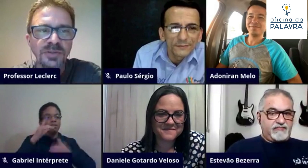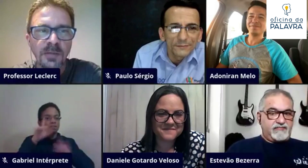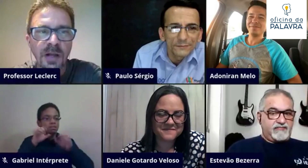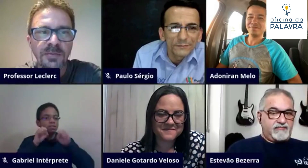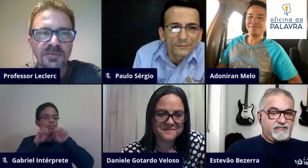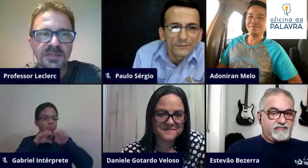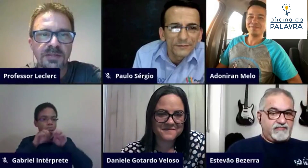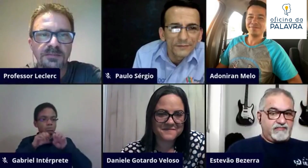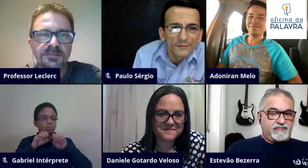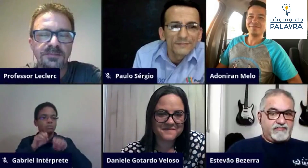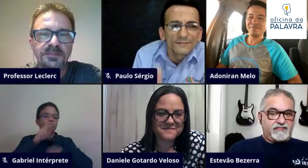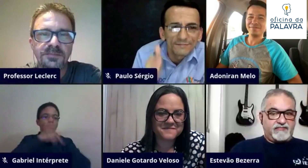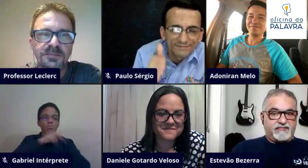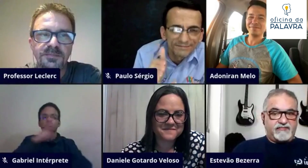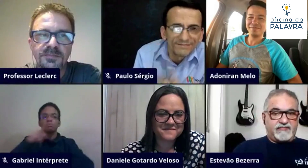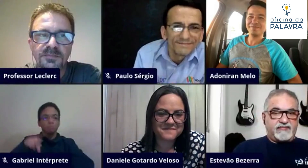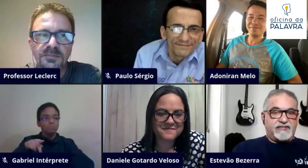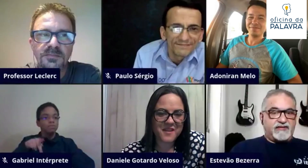tem muito trabalho para fazer.